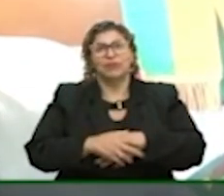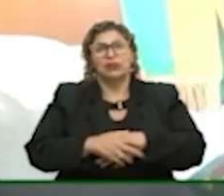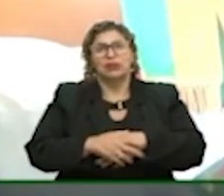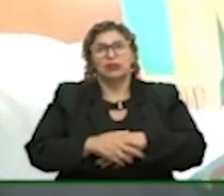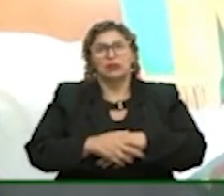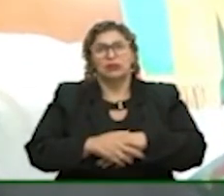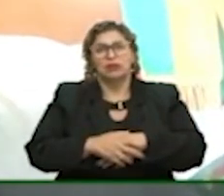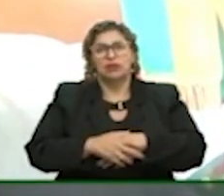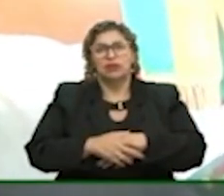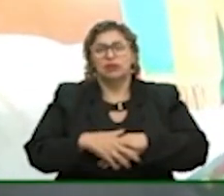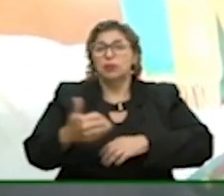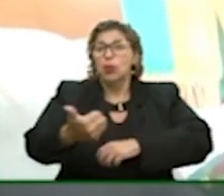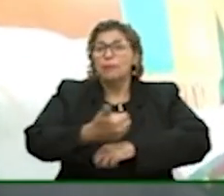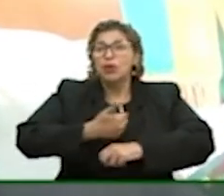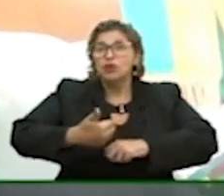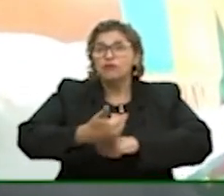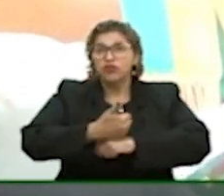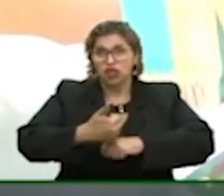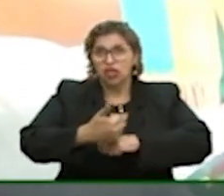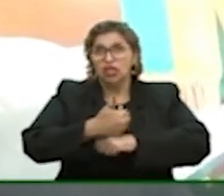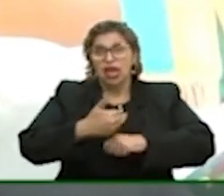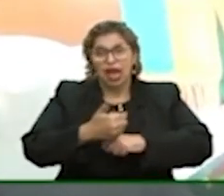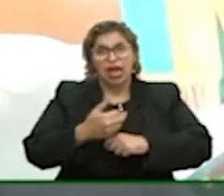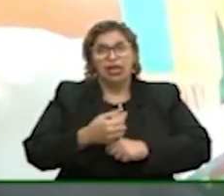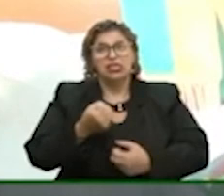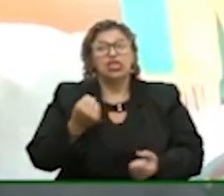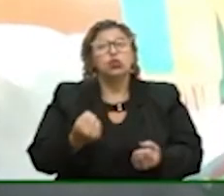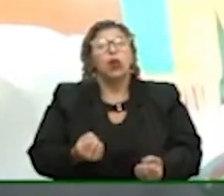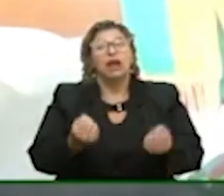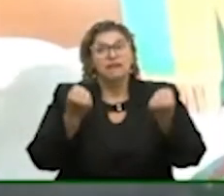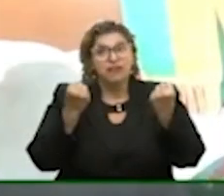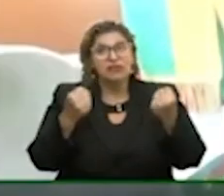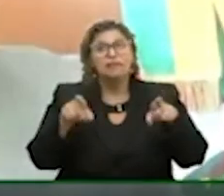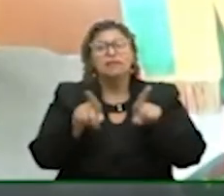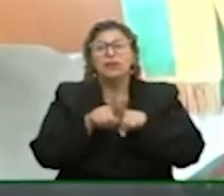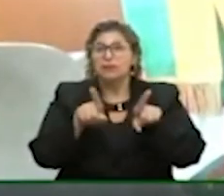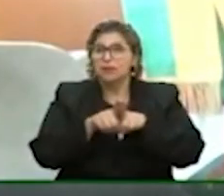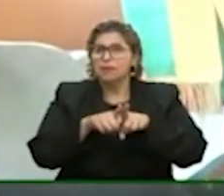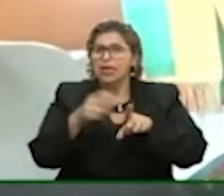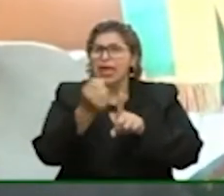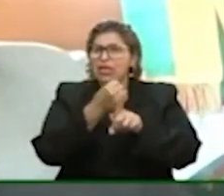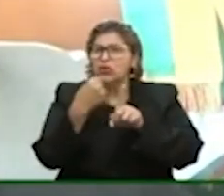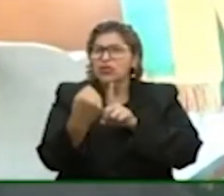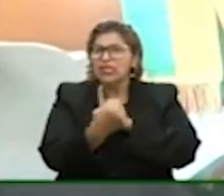Devemos não só aos profissionais da educação física, mas à sociedade